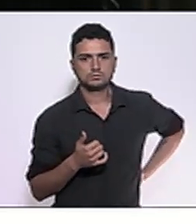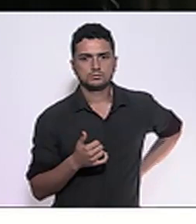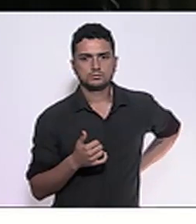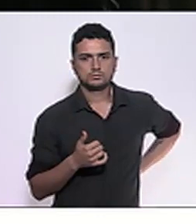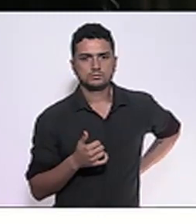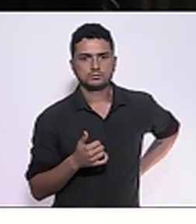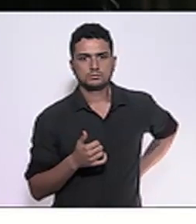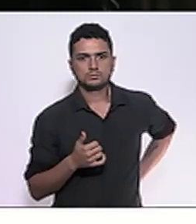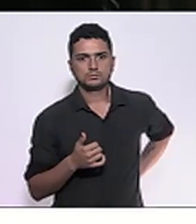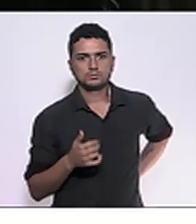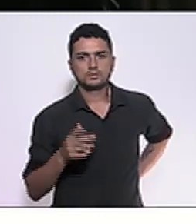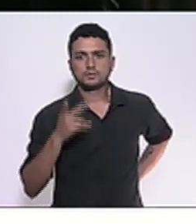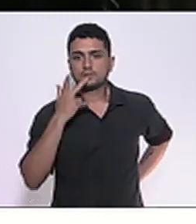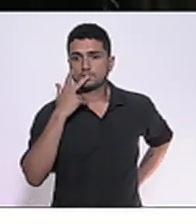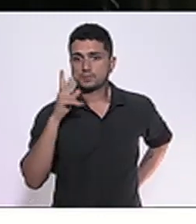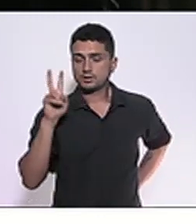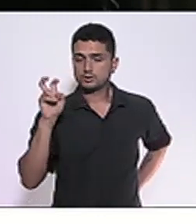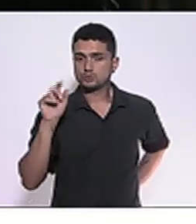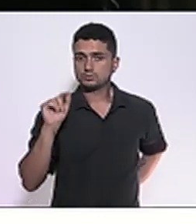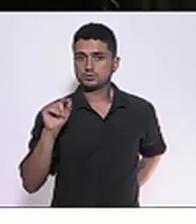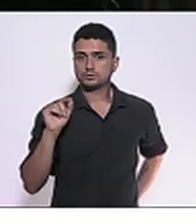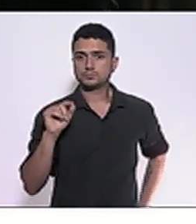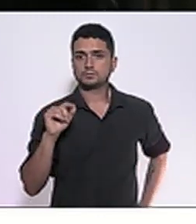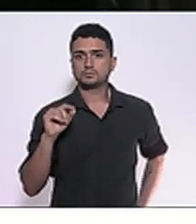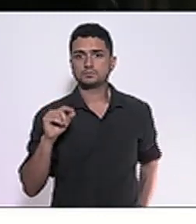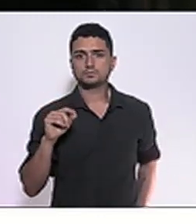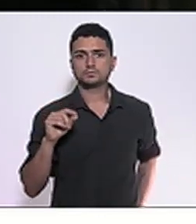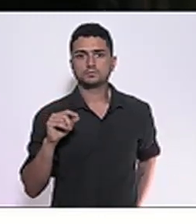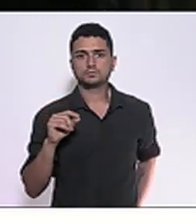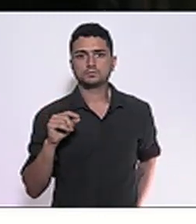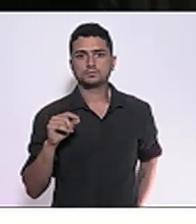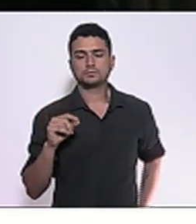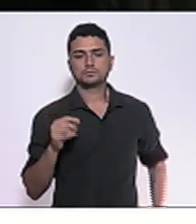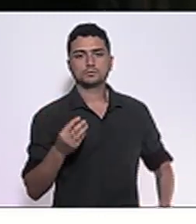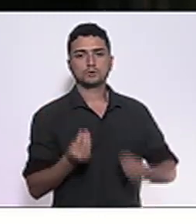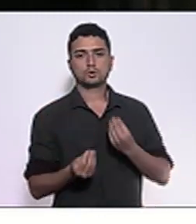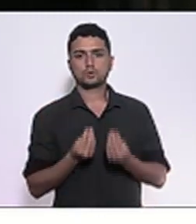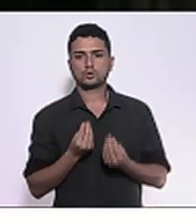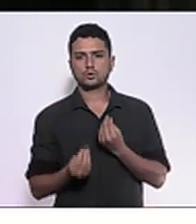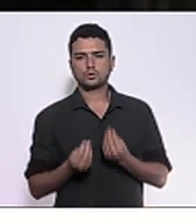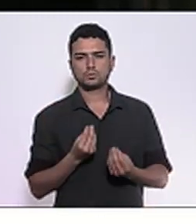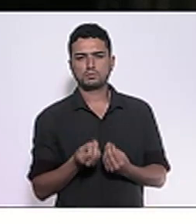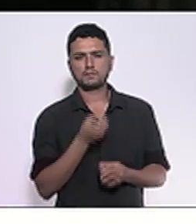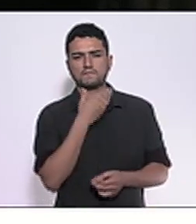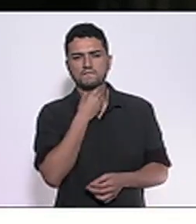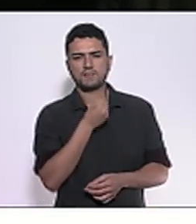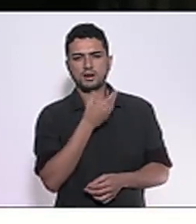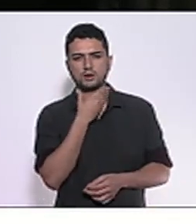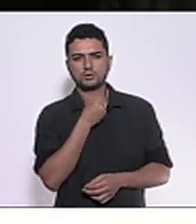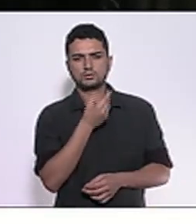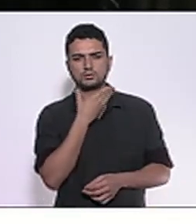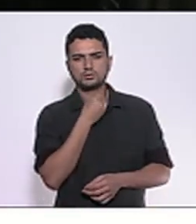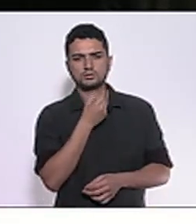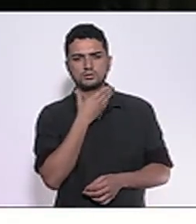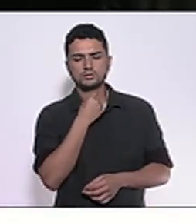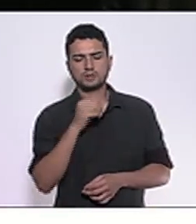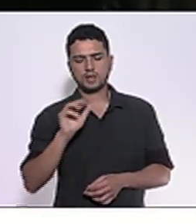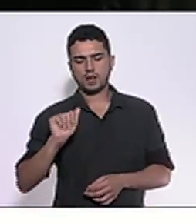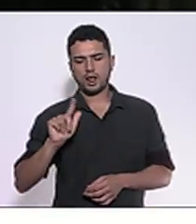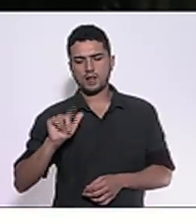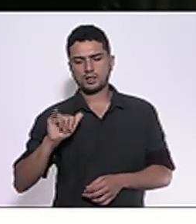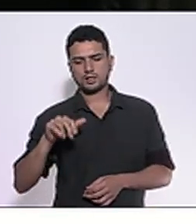de respeito a como desses fictícios, dessas fictas alíquotas